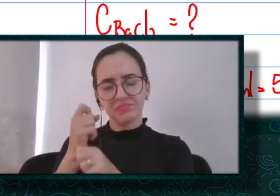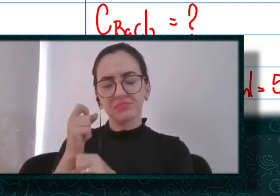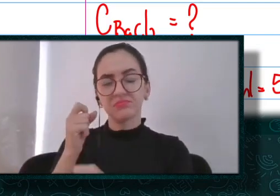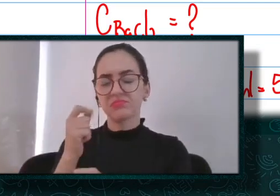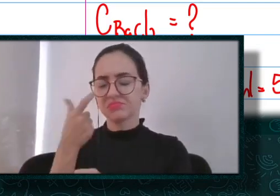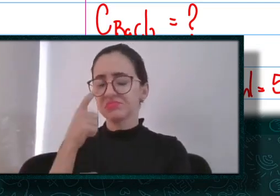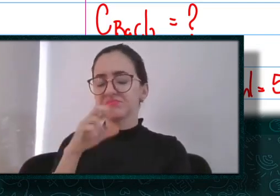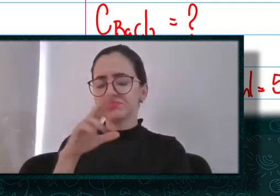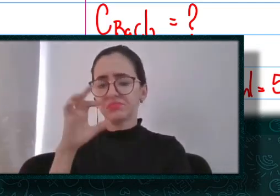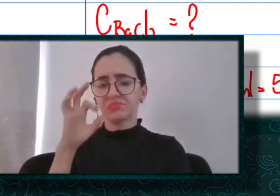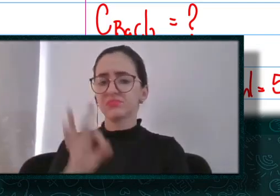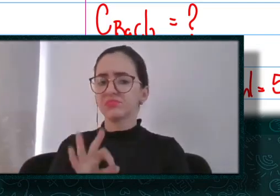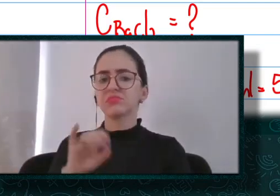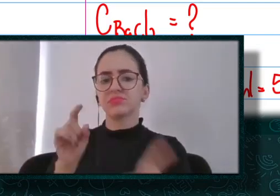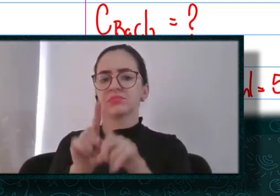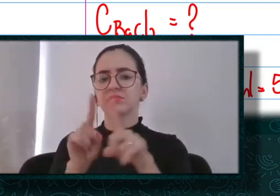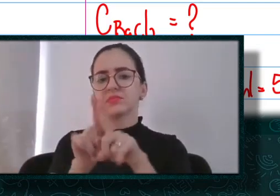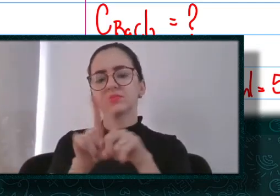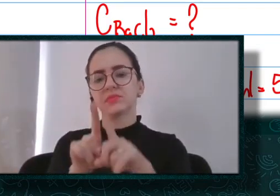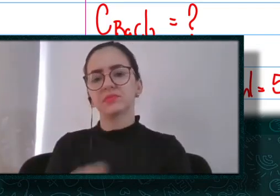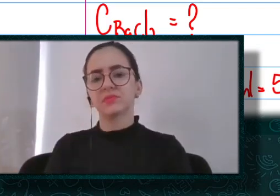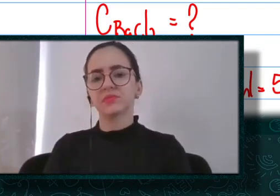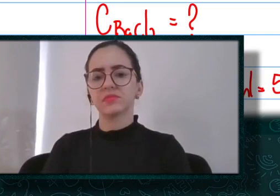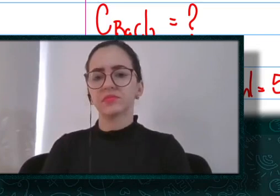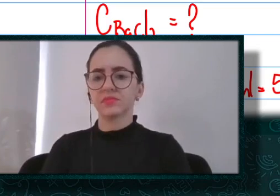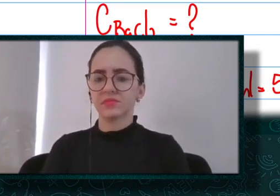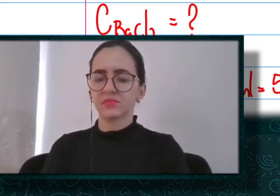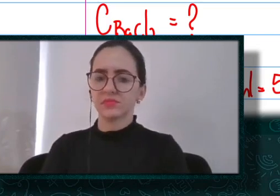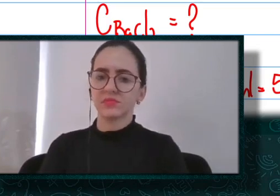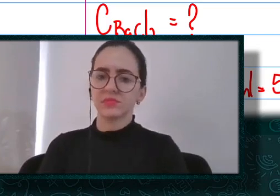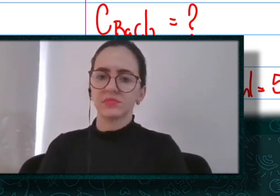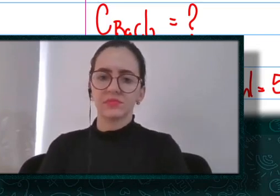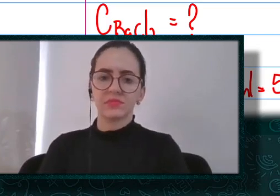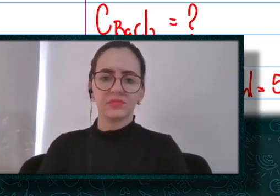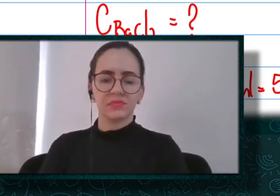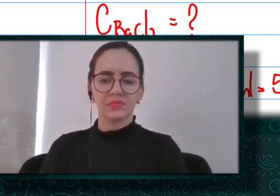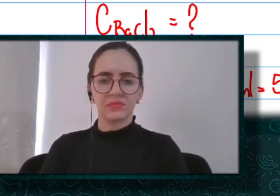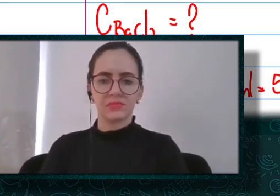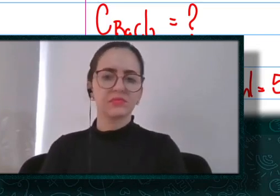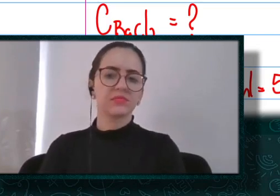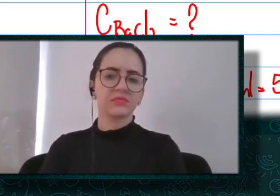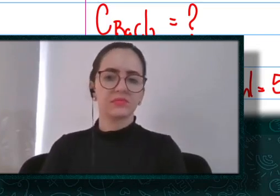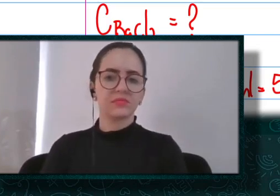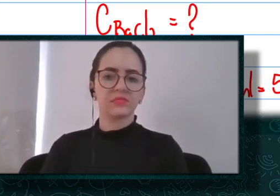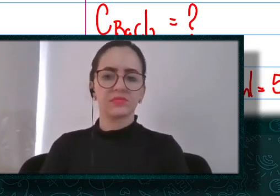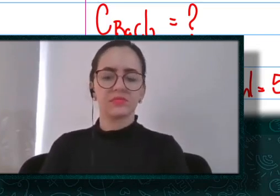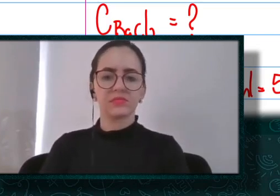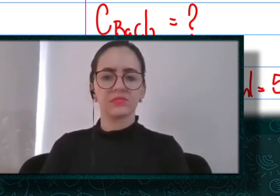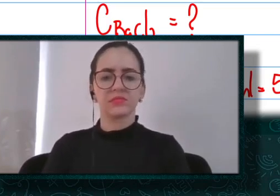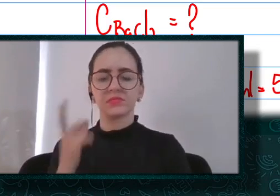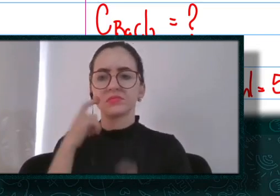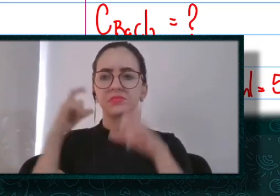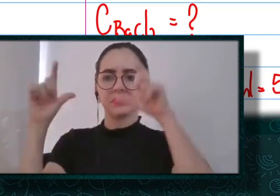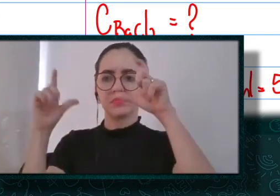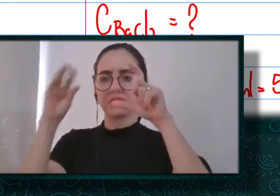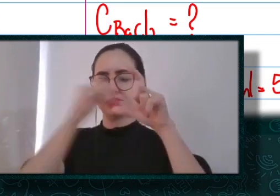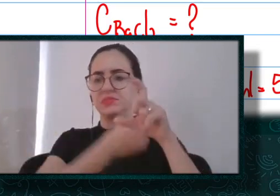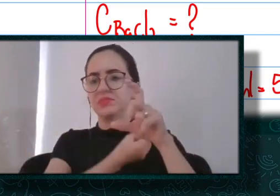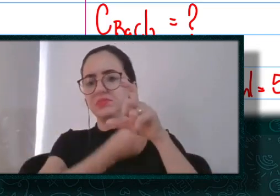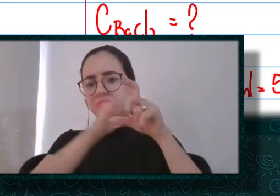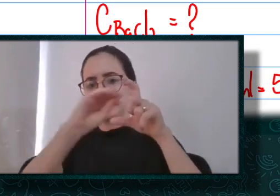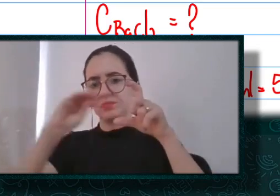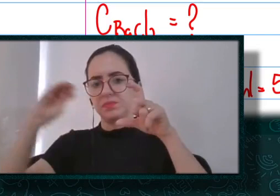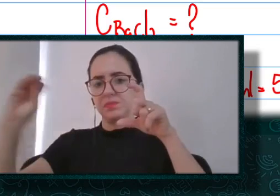0,3, volume vezes 200. Concentração final a gente não sabe, e volume vezes